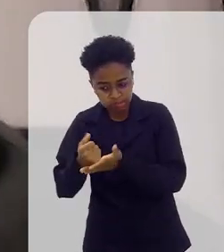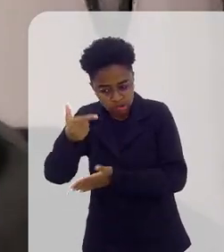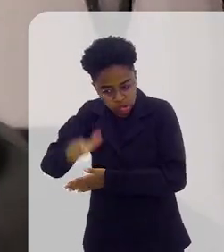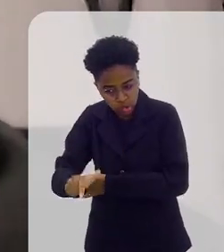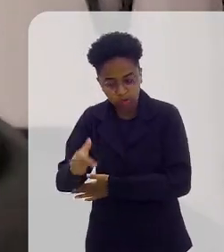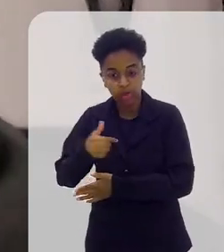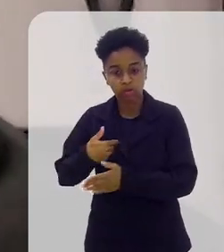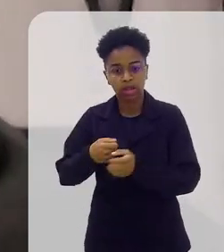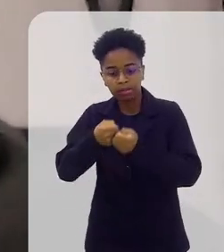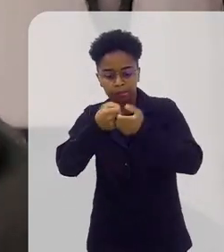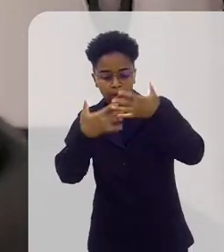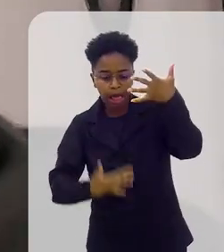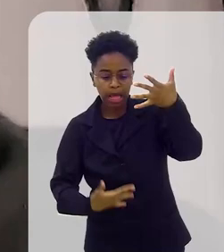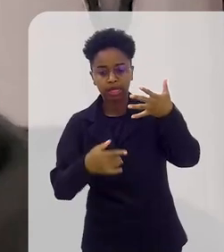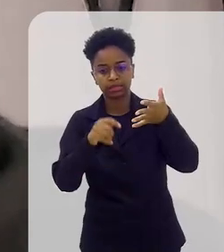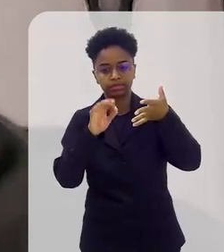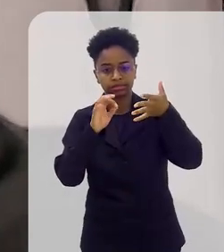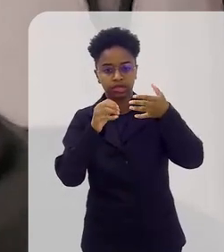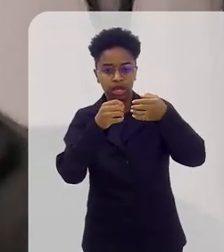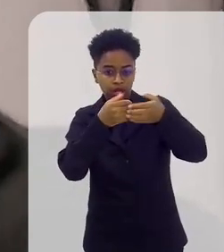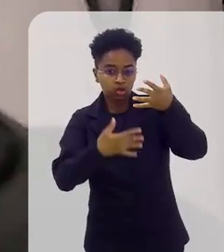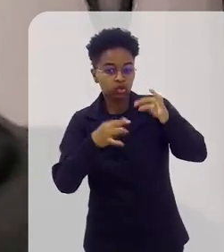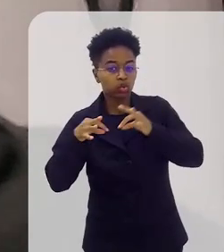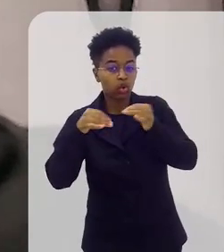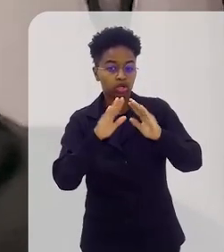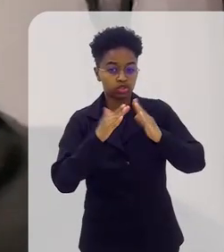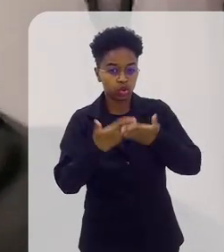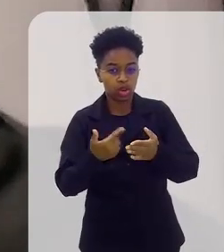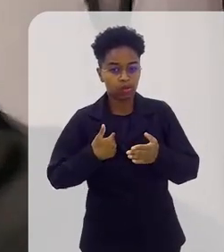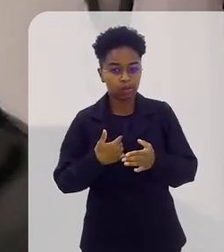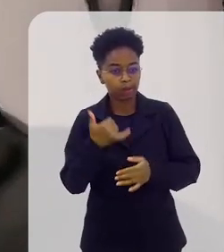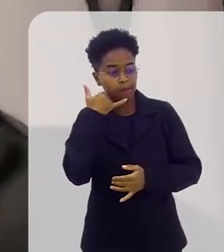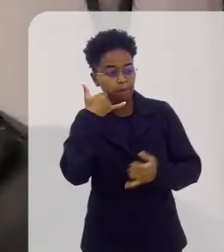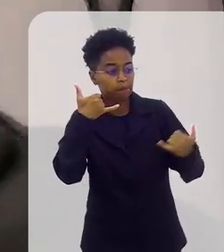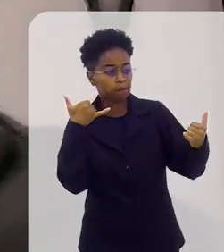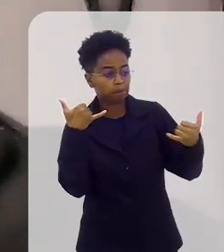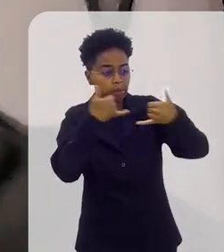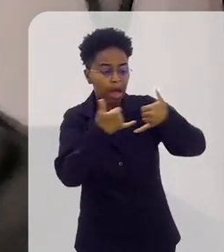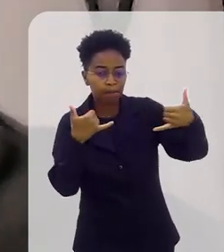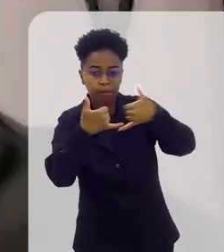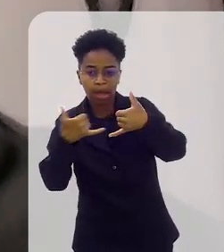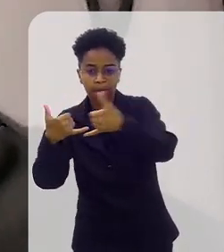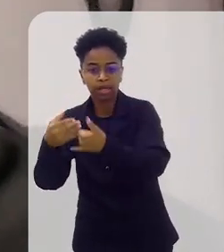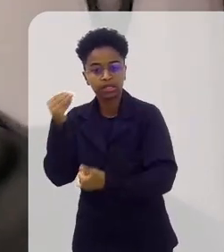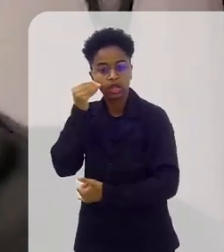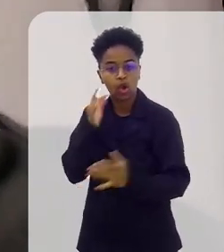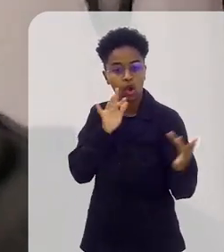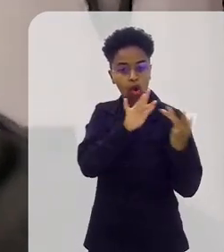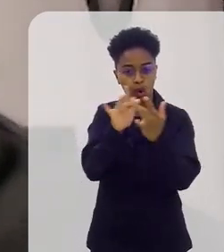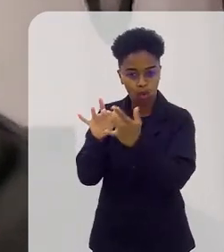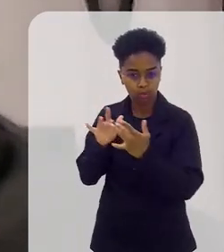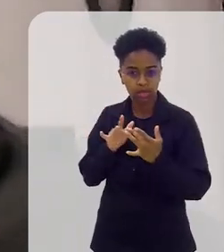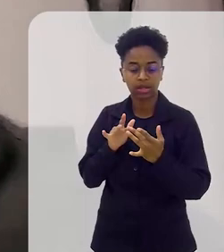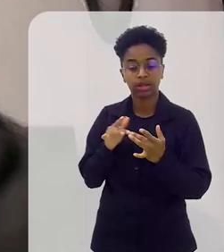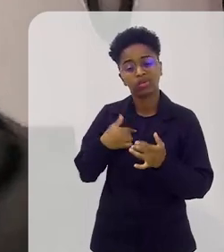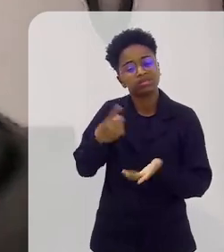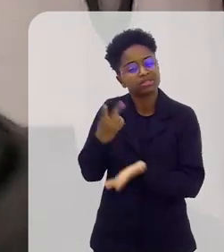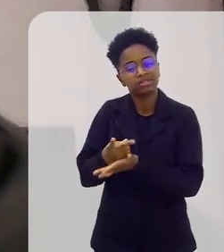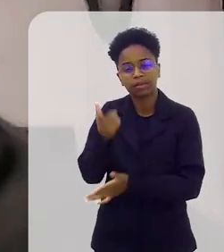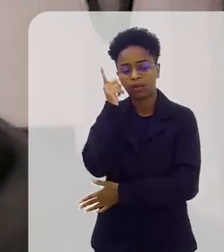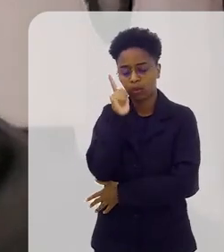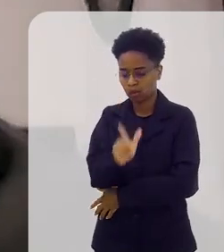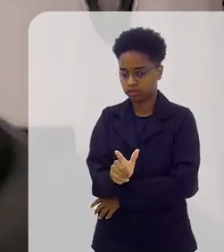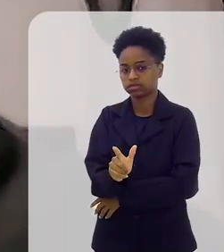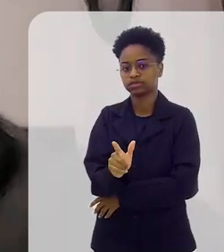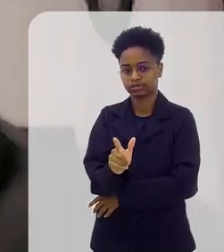ficar na escola, de renovar, eu fazia uma lista das escolas e ia começando a pá,